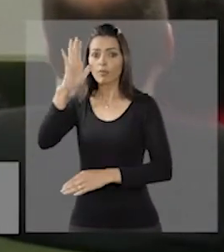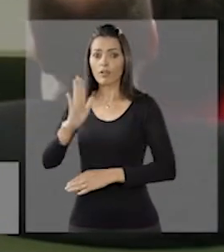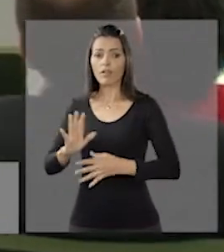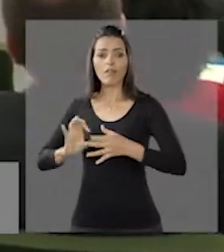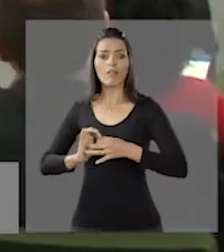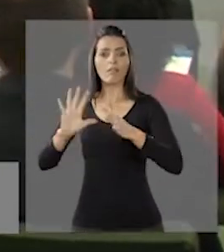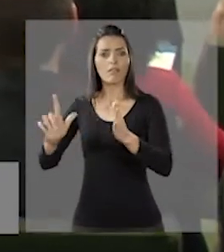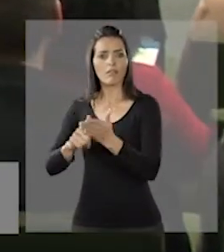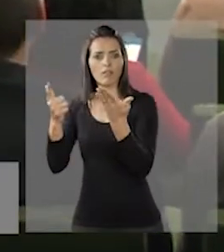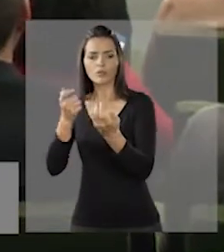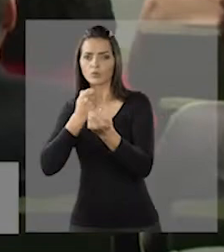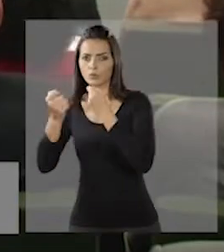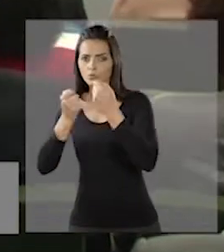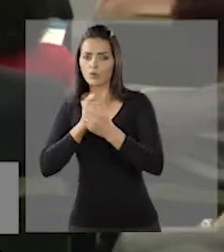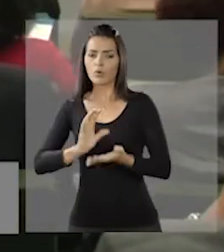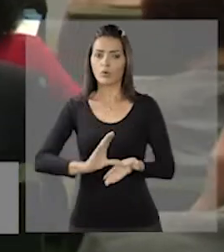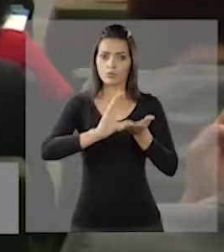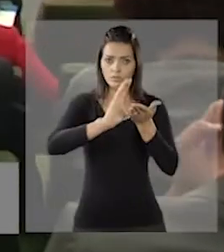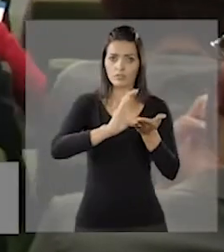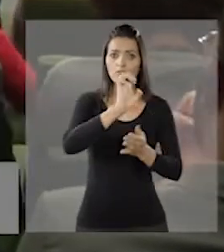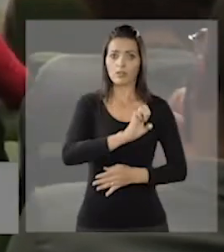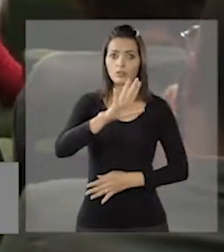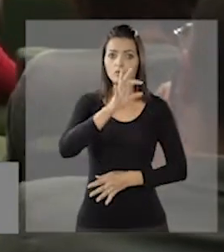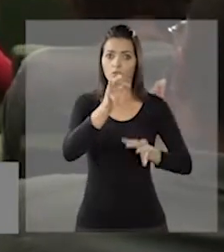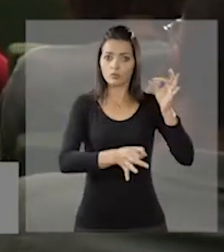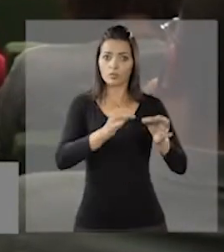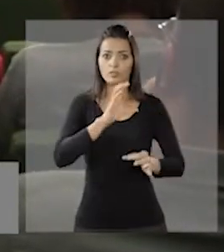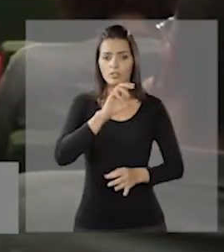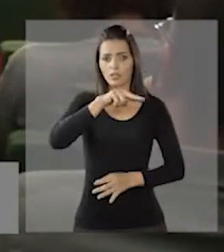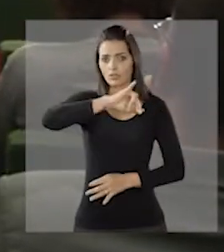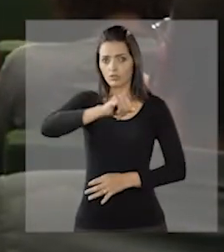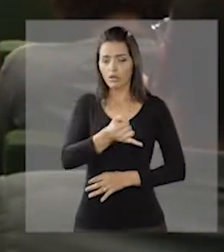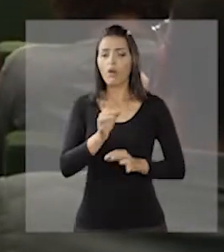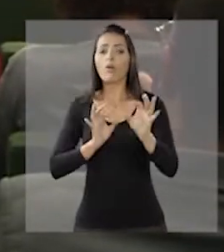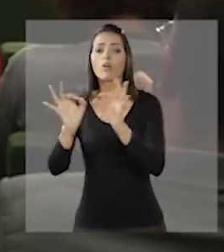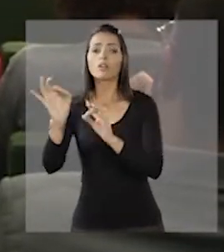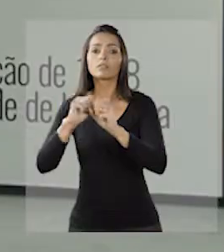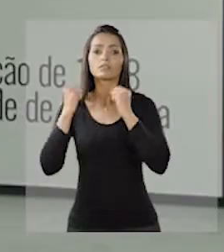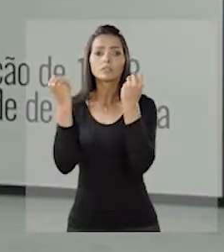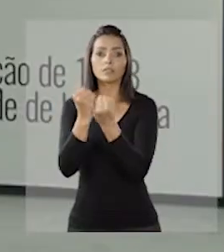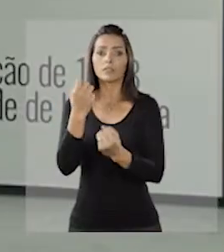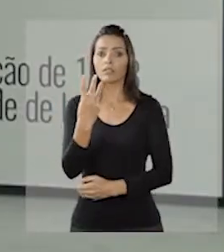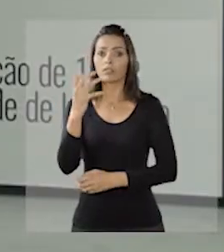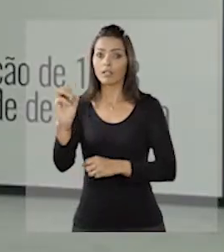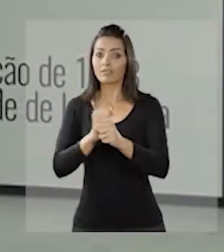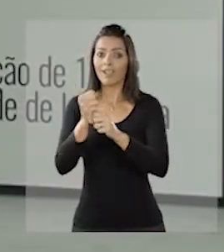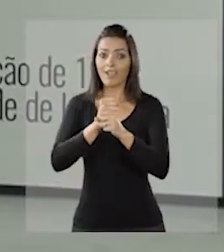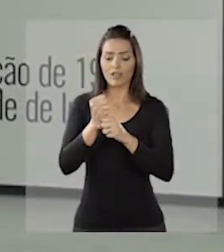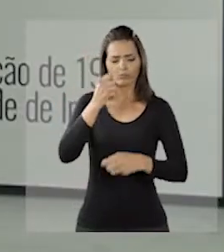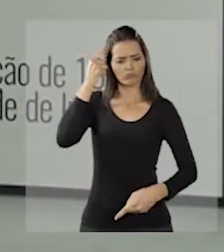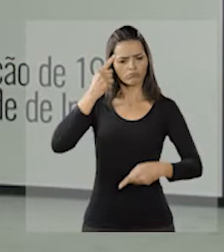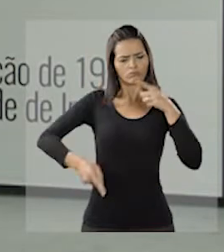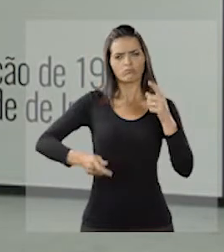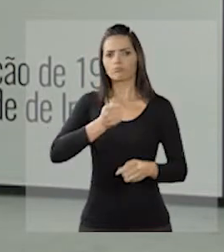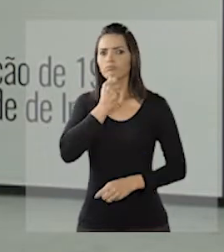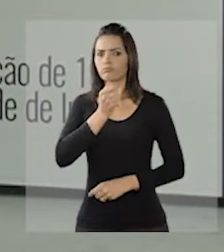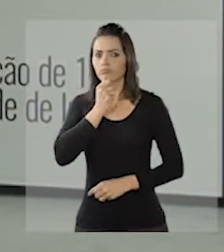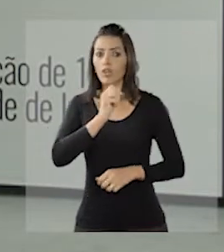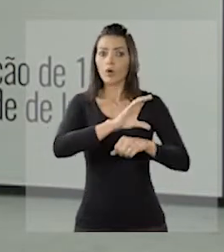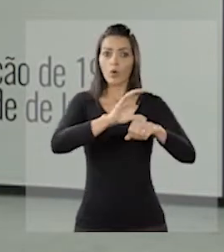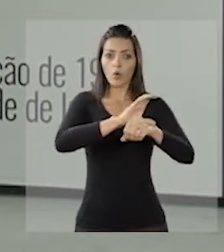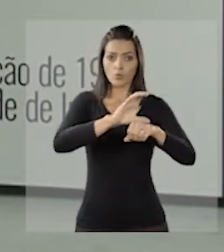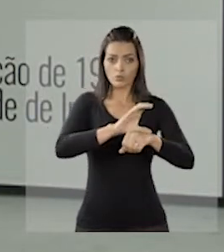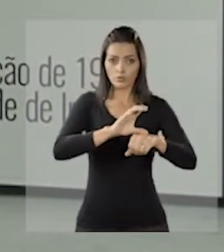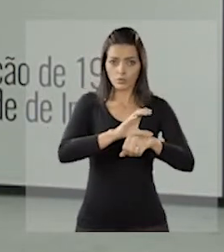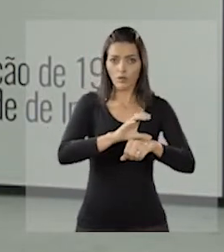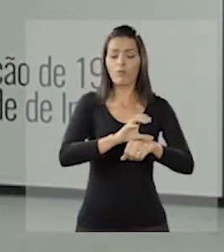Imprensa do Conselho Nacional de Justiça, o CNJ, promoveu o seminário 30 anos sem censura, a Constituição